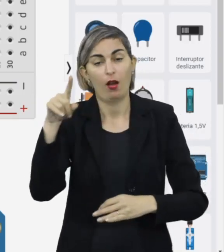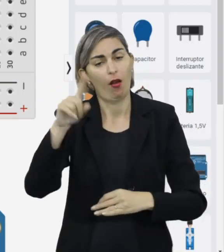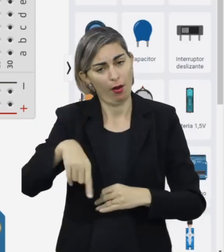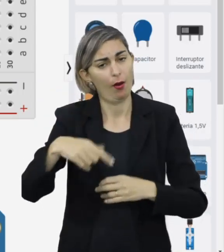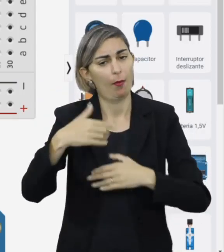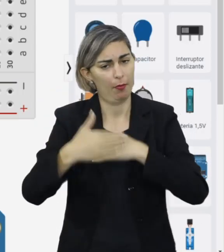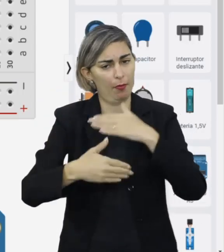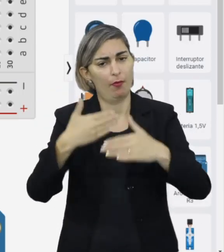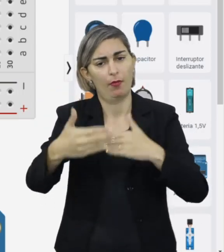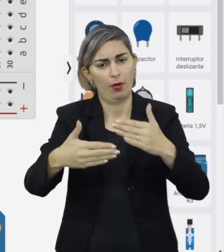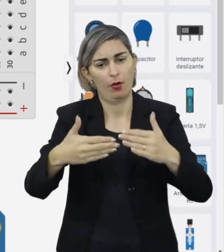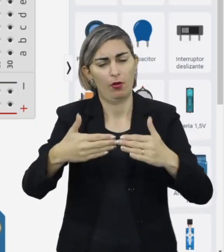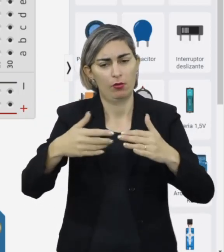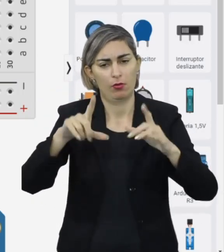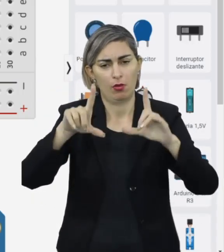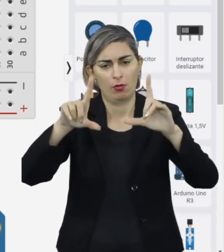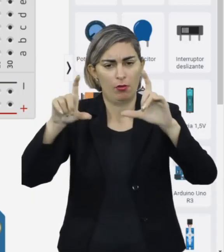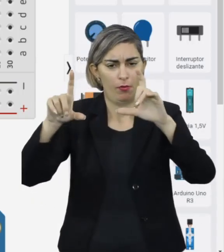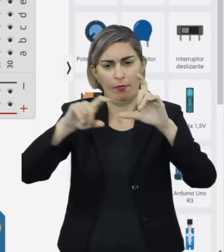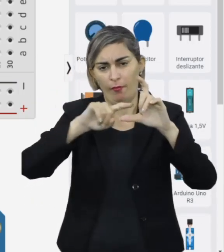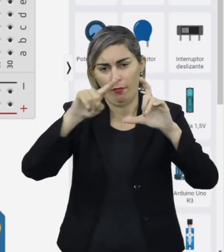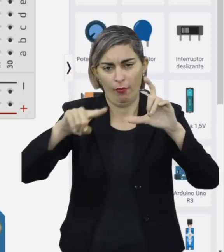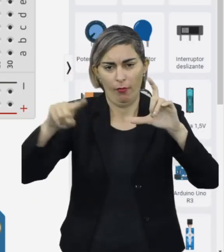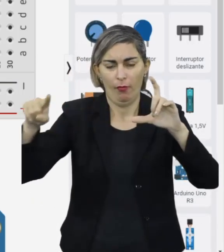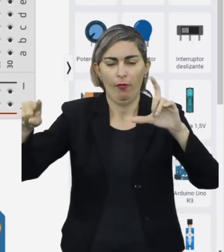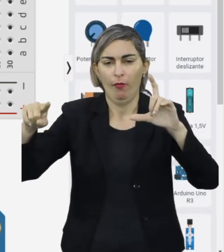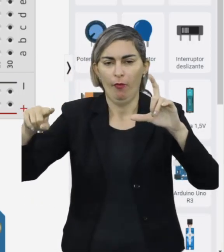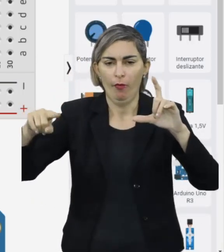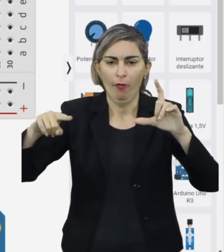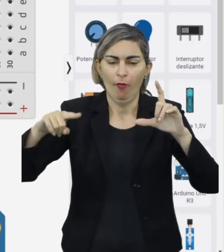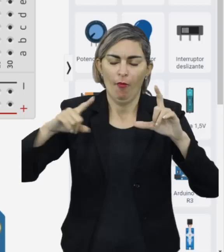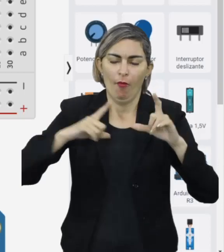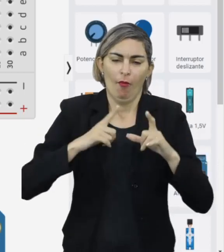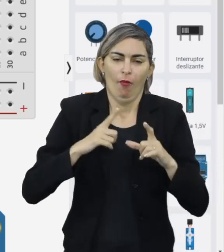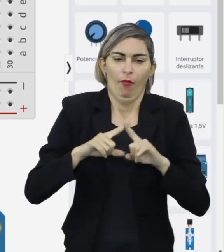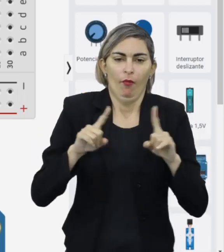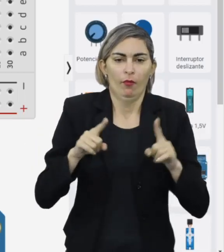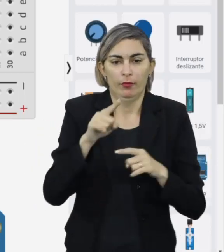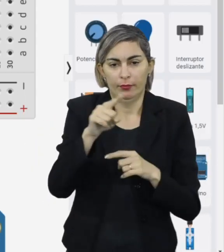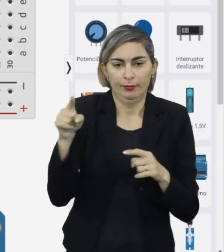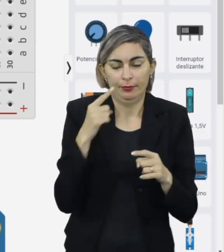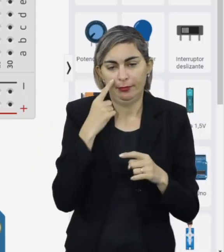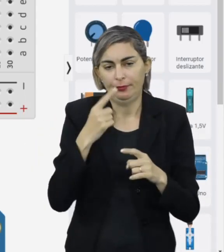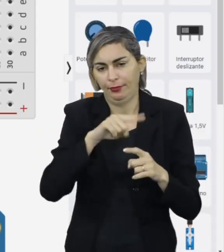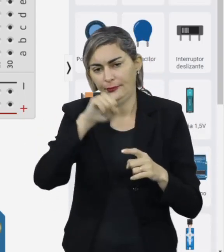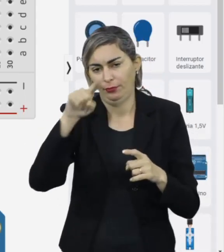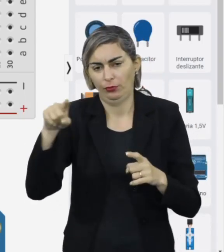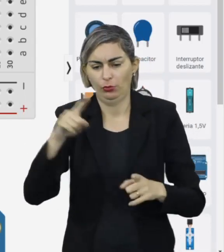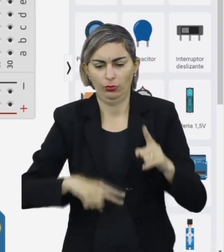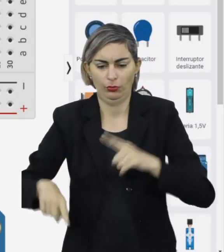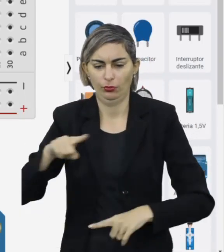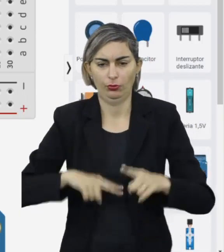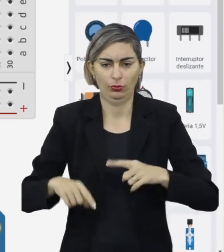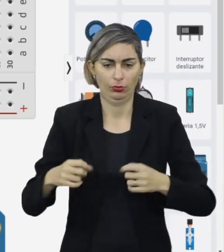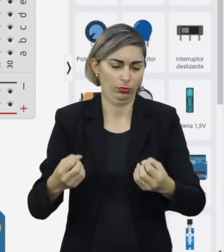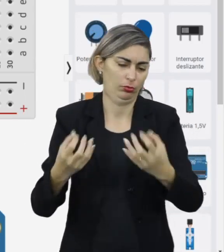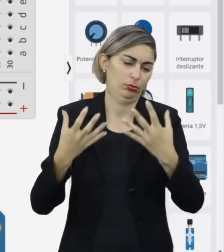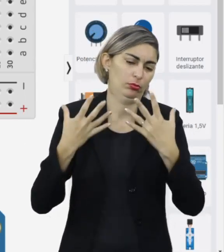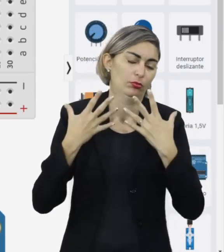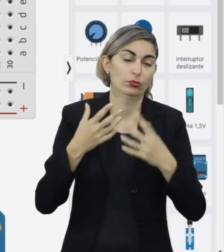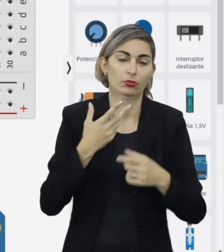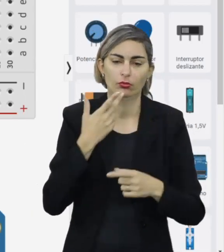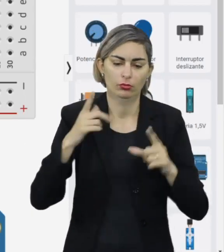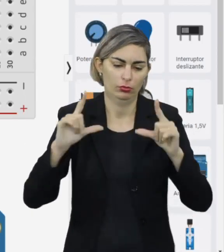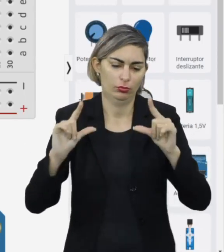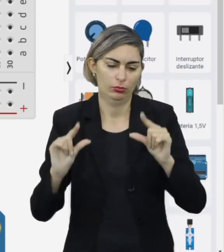processo de pulsar. No caso aí você tem uma frequência de alguns hertz, mas você pulsa para controlar a luminosidade. Então quando